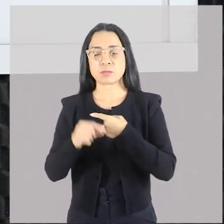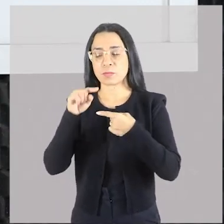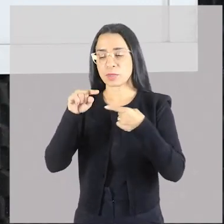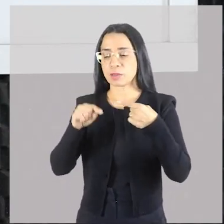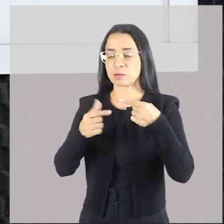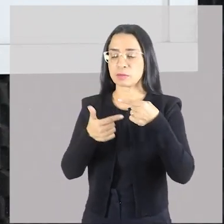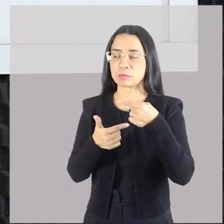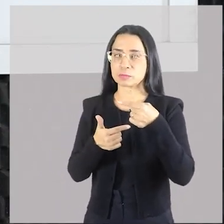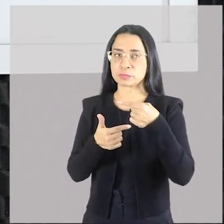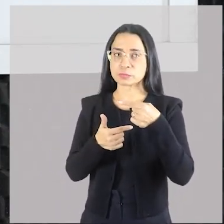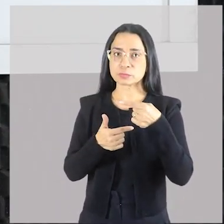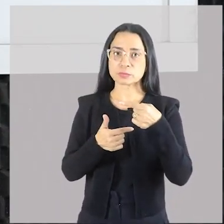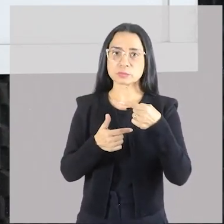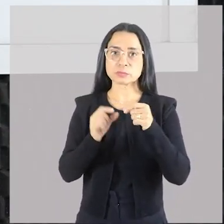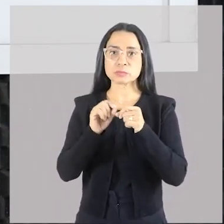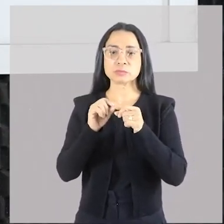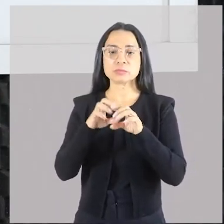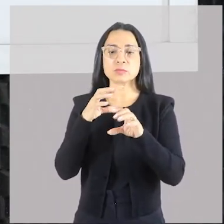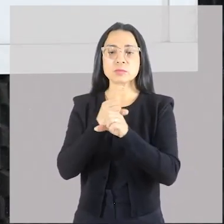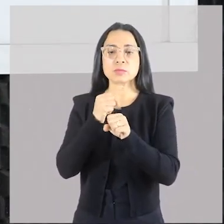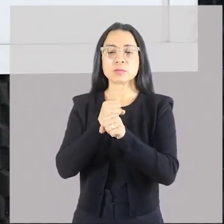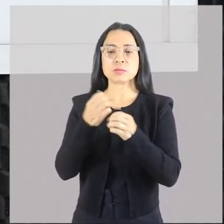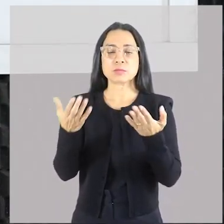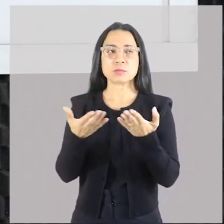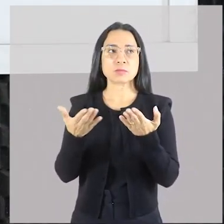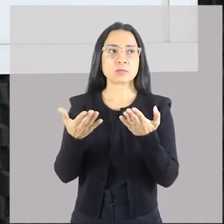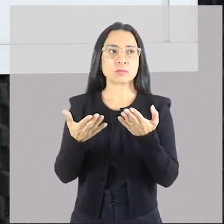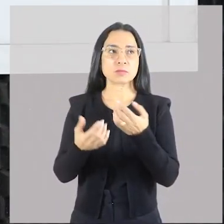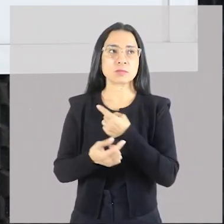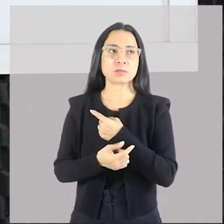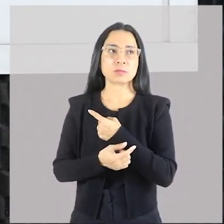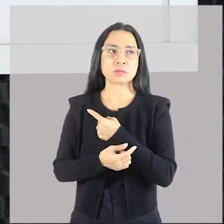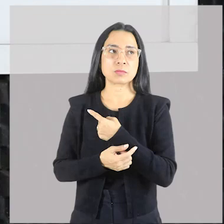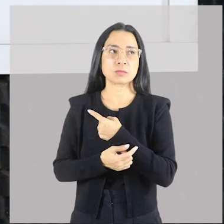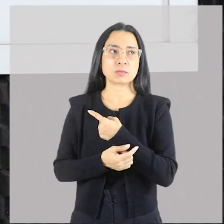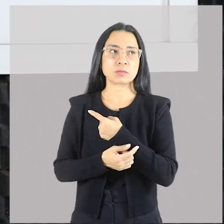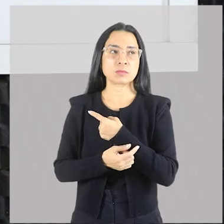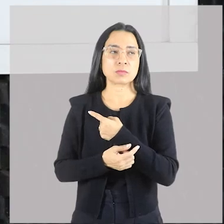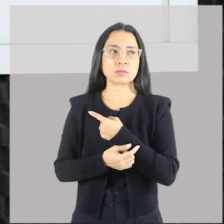2, certo? Vamos fazer a continha aqui, ó. Esse 12 ao quadrado é